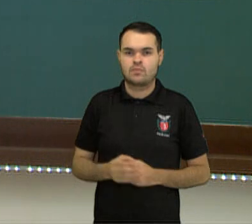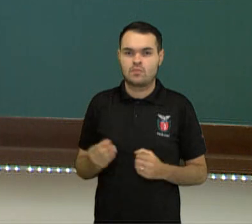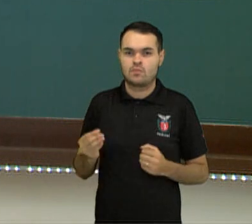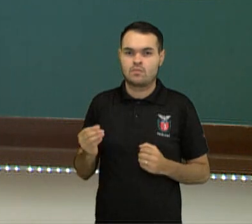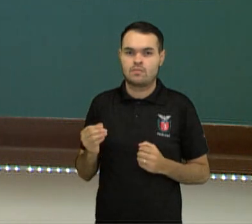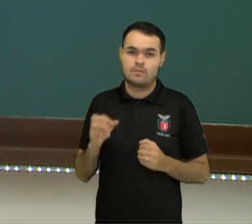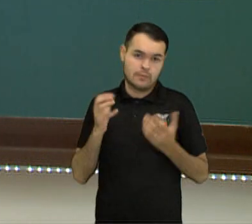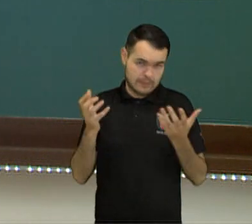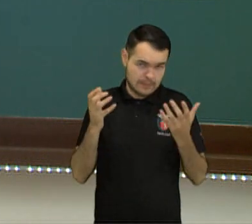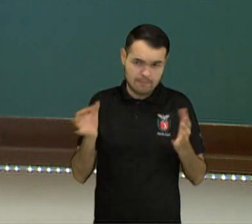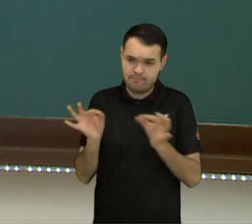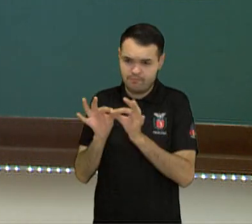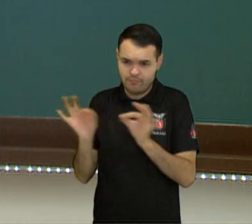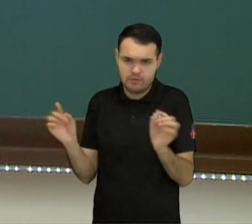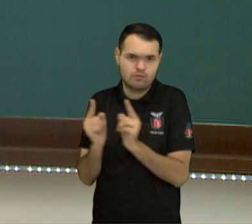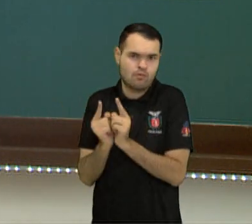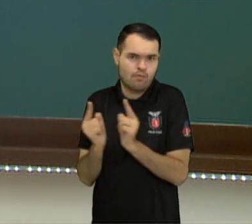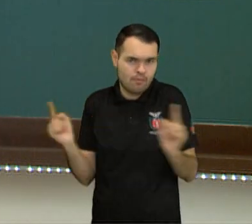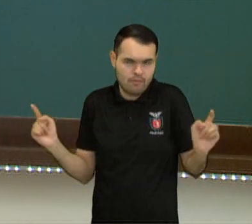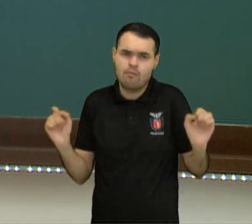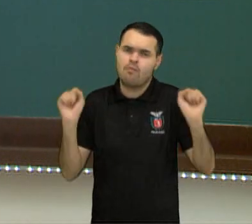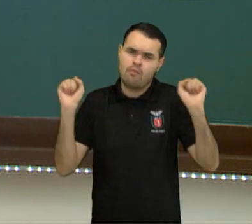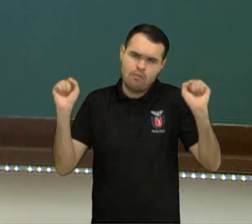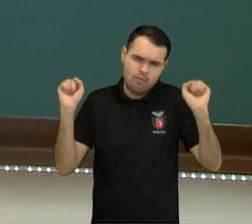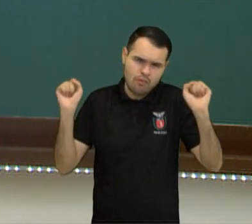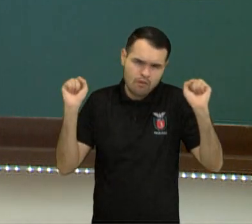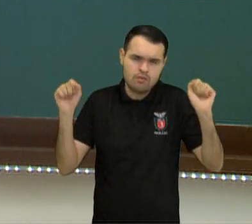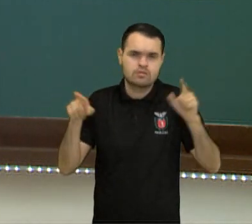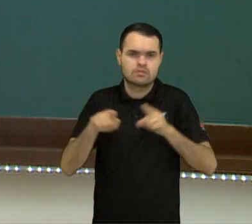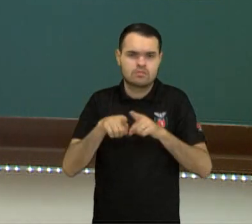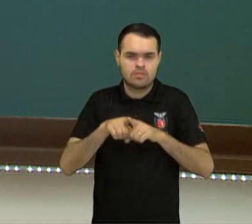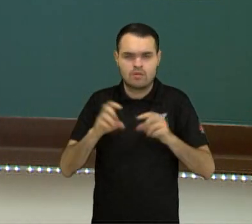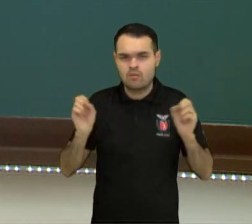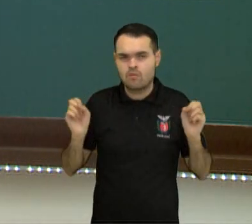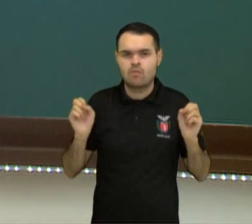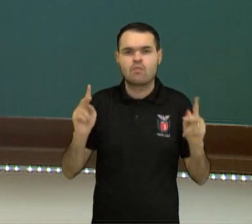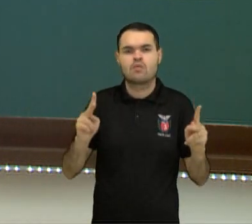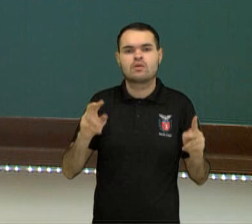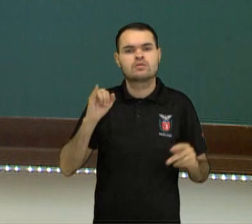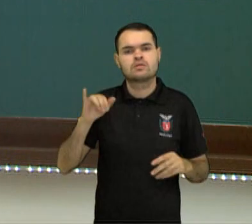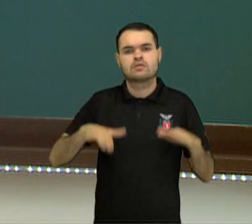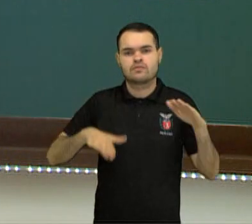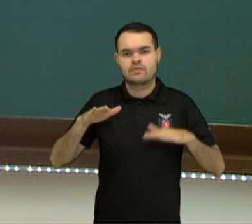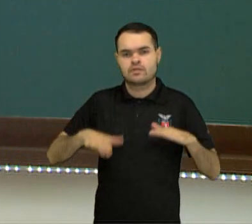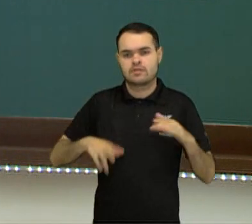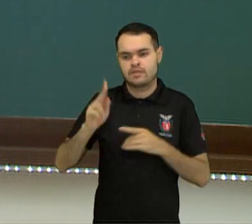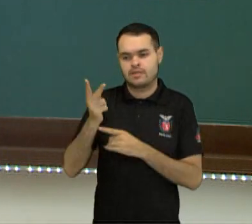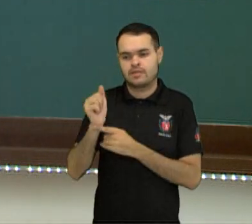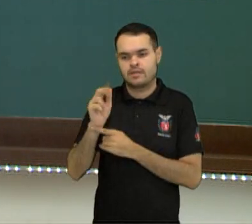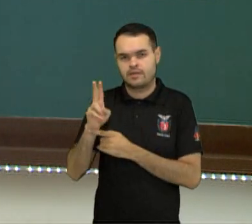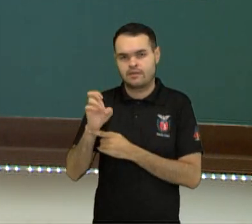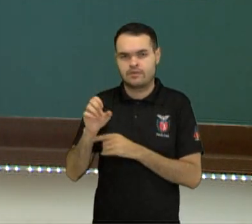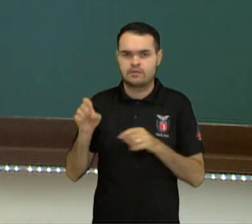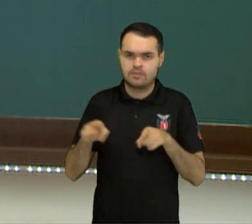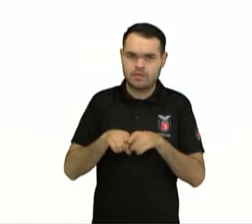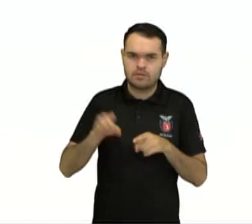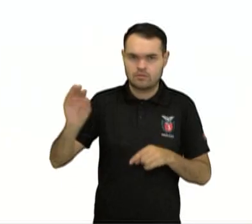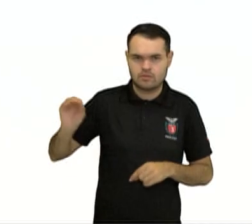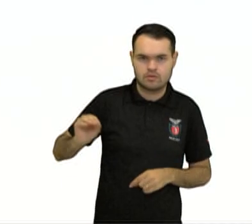completa se for o caso. Ó, atenção aqui, present perfect. Se você tem have na pergunta, você vai ter o have na resposta